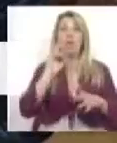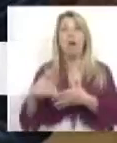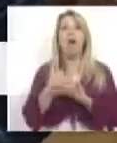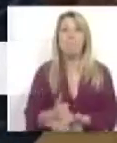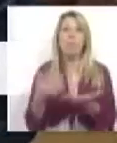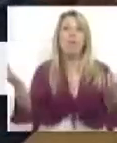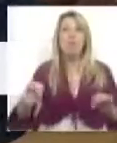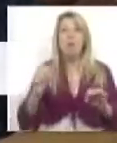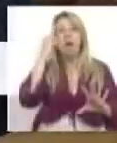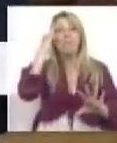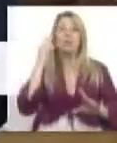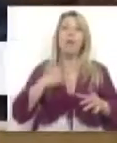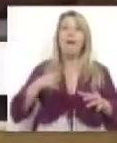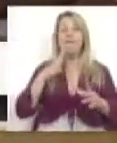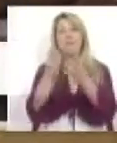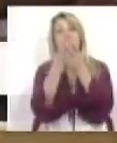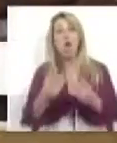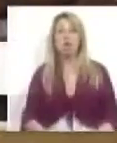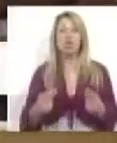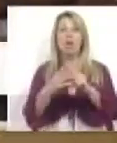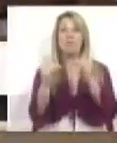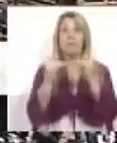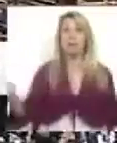para ultrapassar o seu nível de subdesenvolvimento e de pobreza.